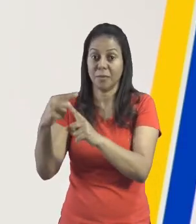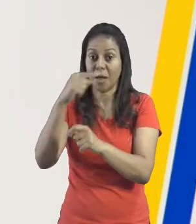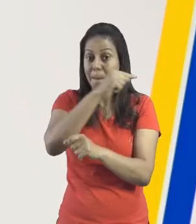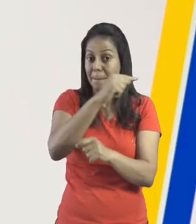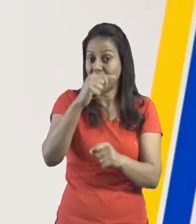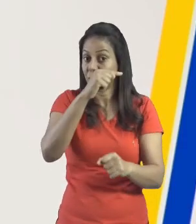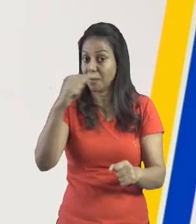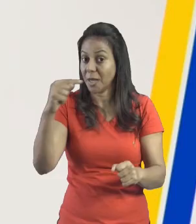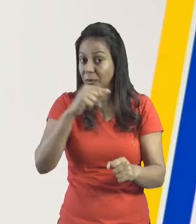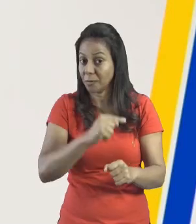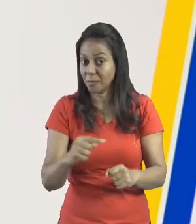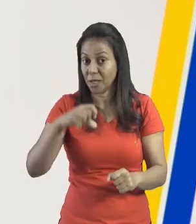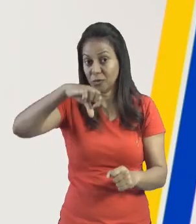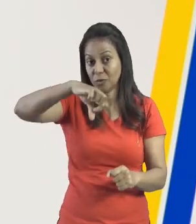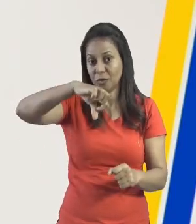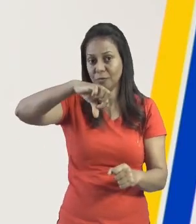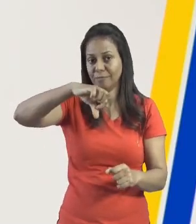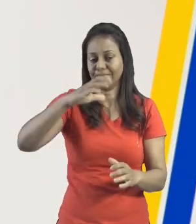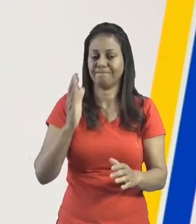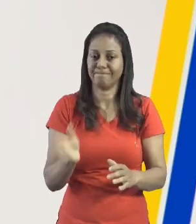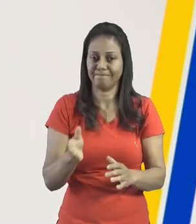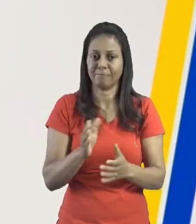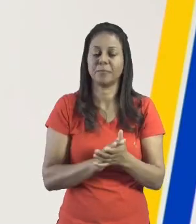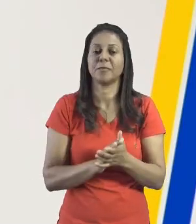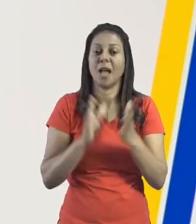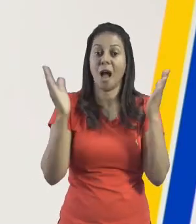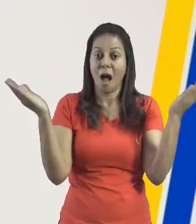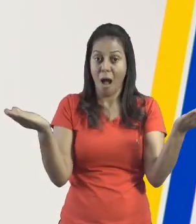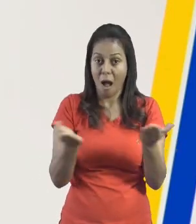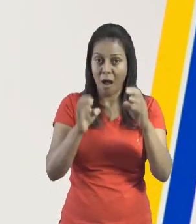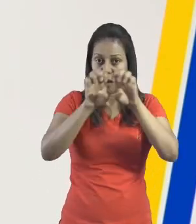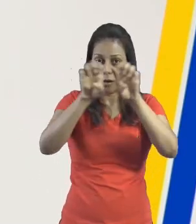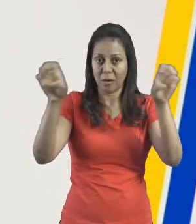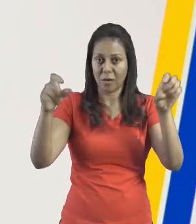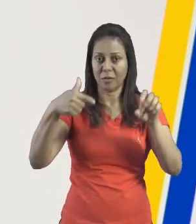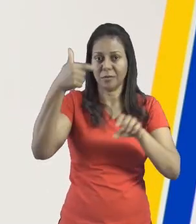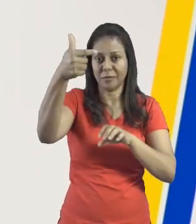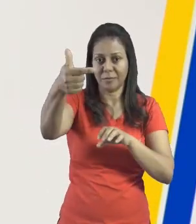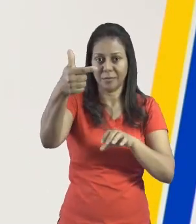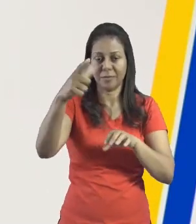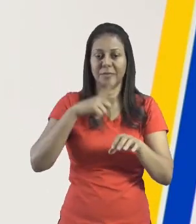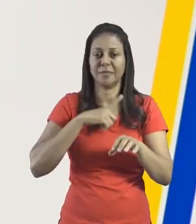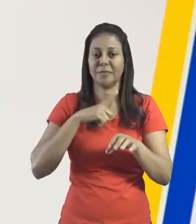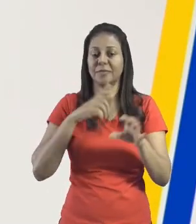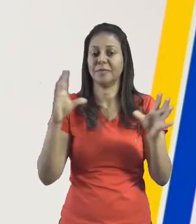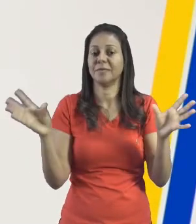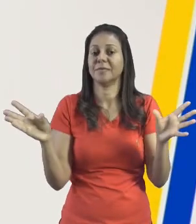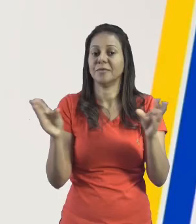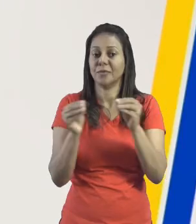menos 9. Agora eu tenho uma equação do segundo grau de forma o quê?